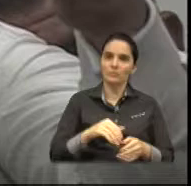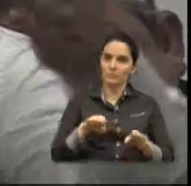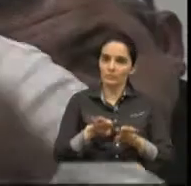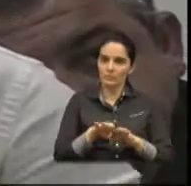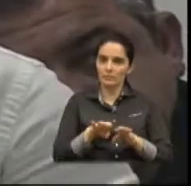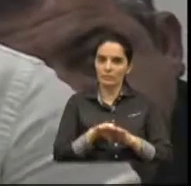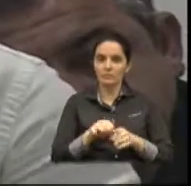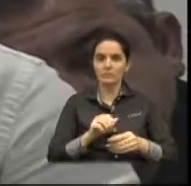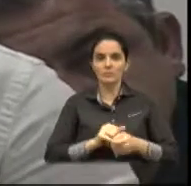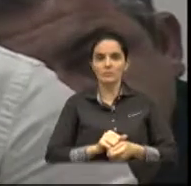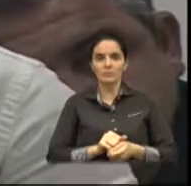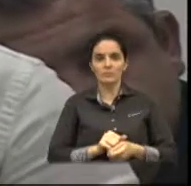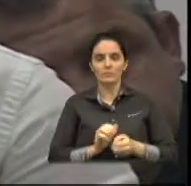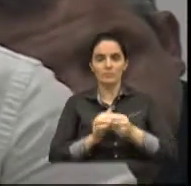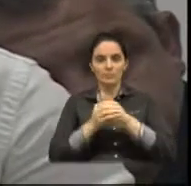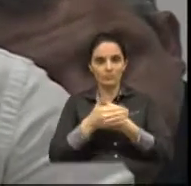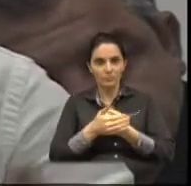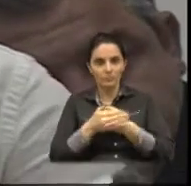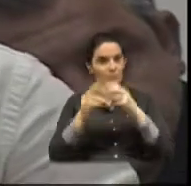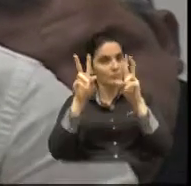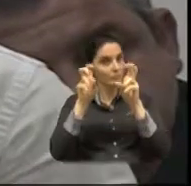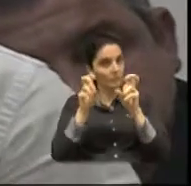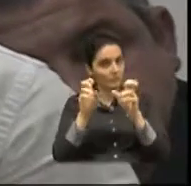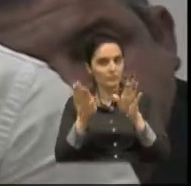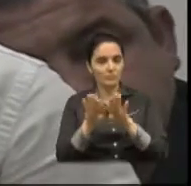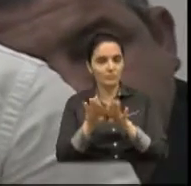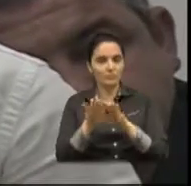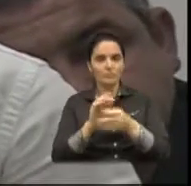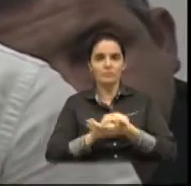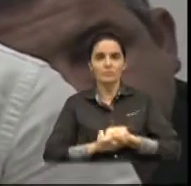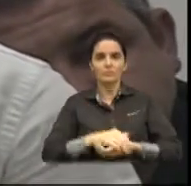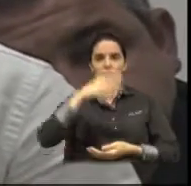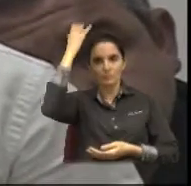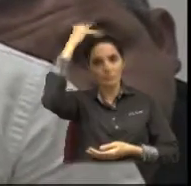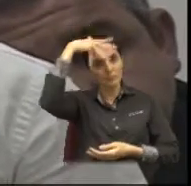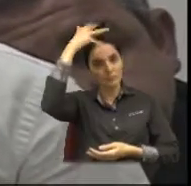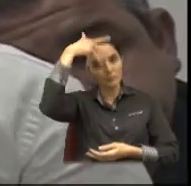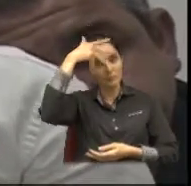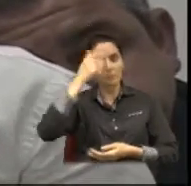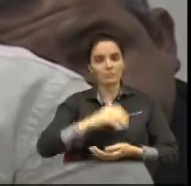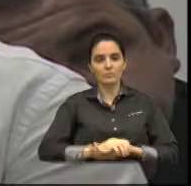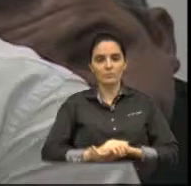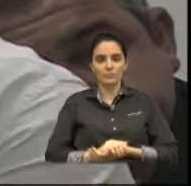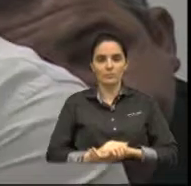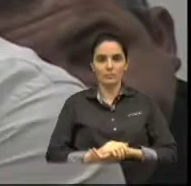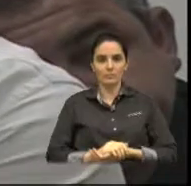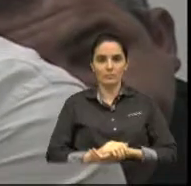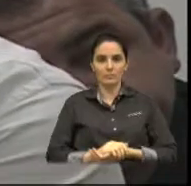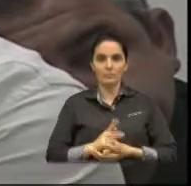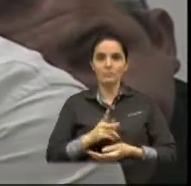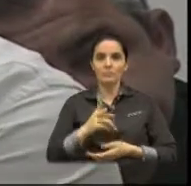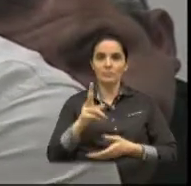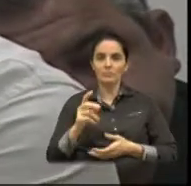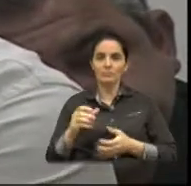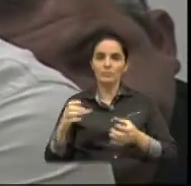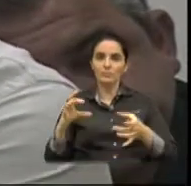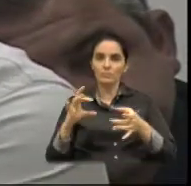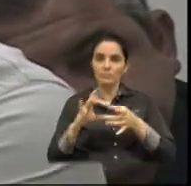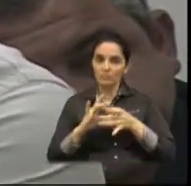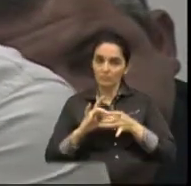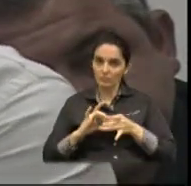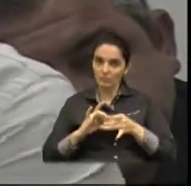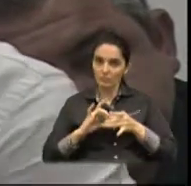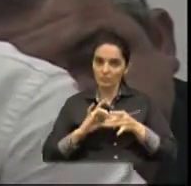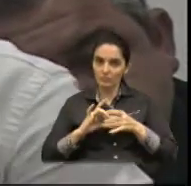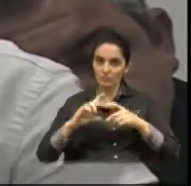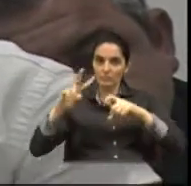a vereadora Érica Tanque, nós sempre linkada aí com os veterinários de nossa cidade. Mas eu